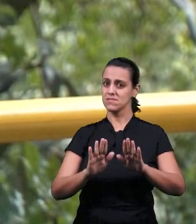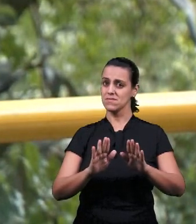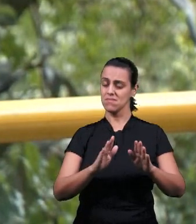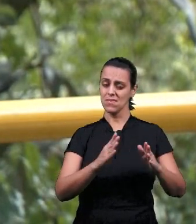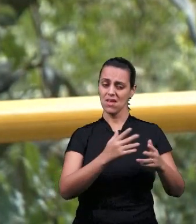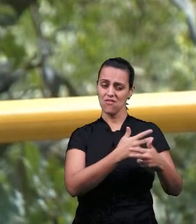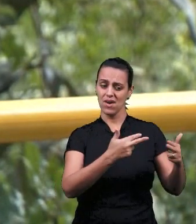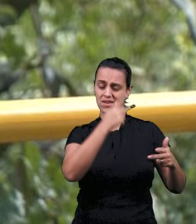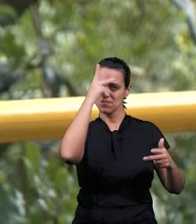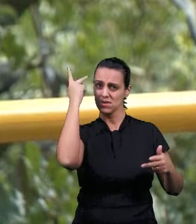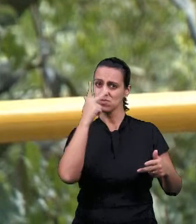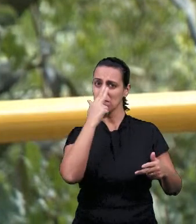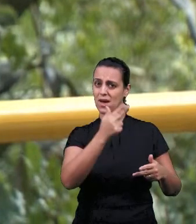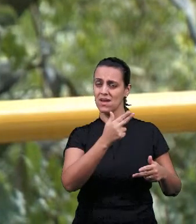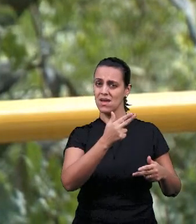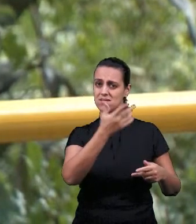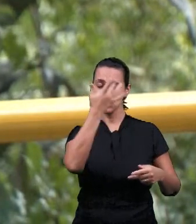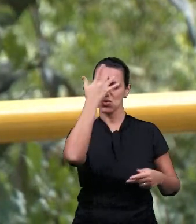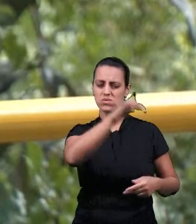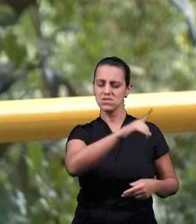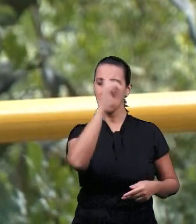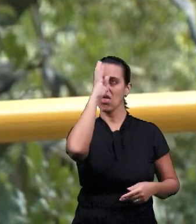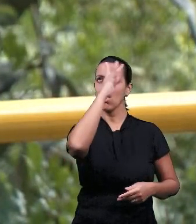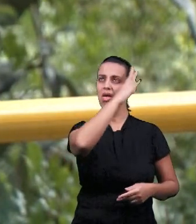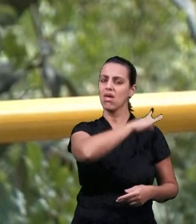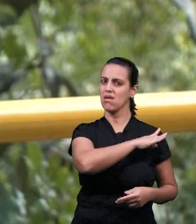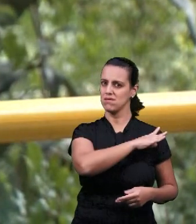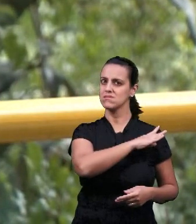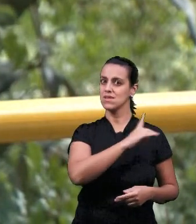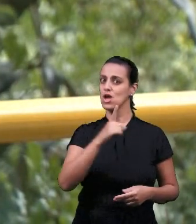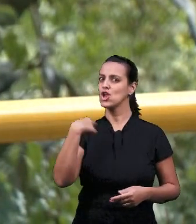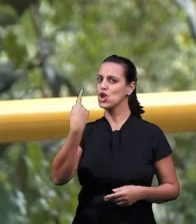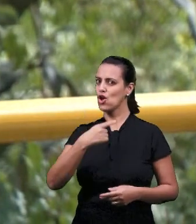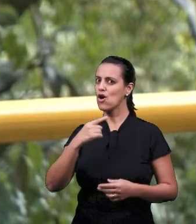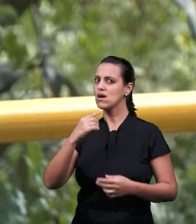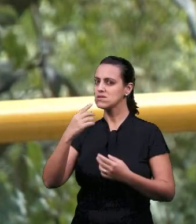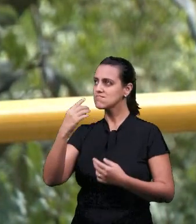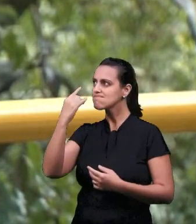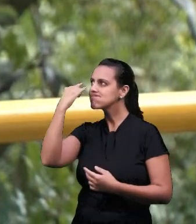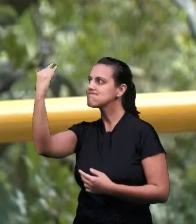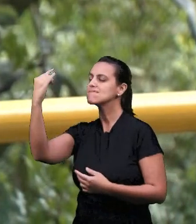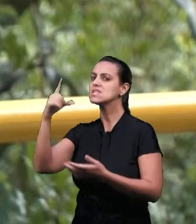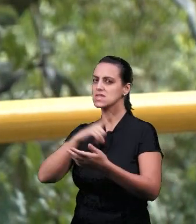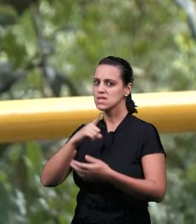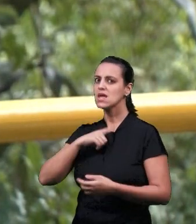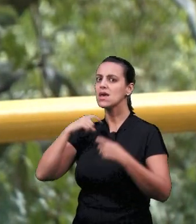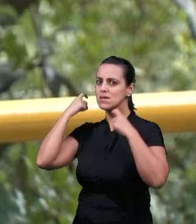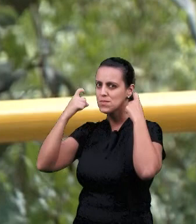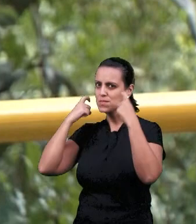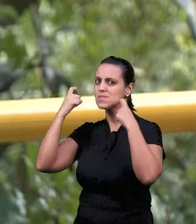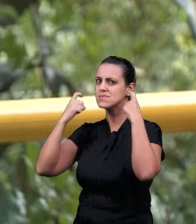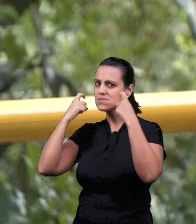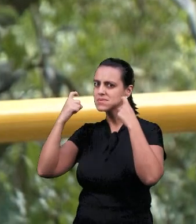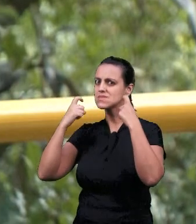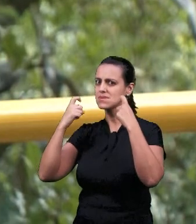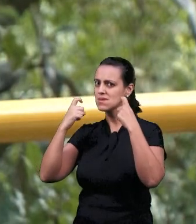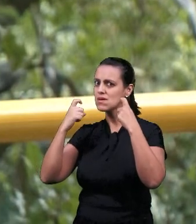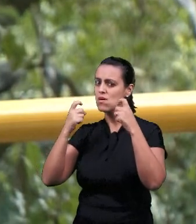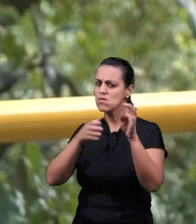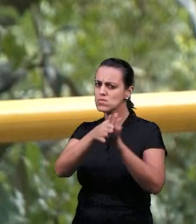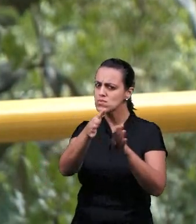sendo advertidos como nós estamos com esta preocupação de